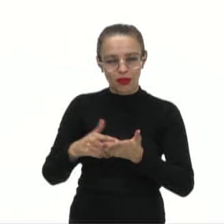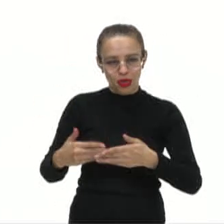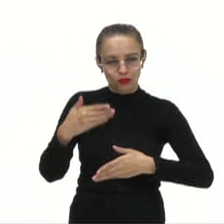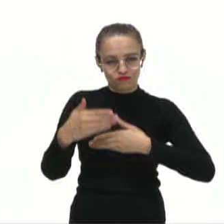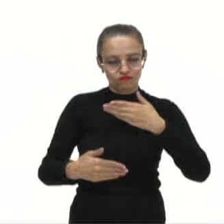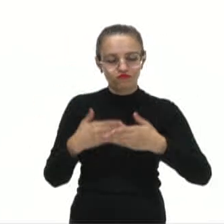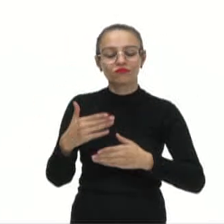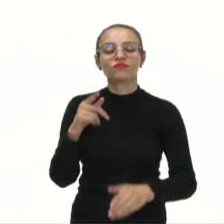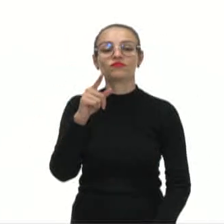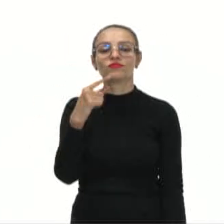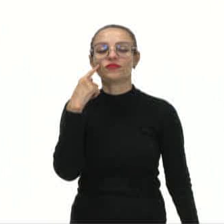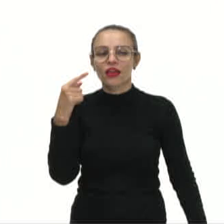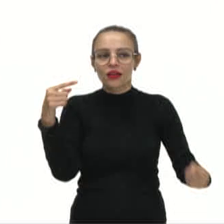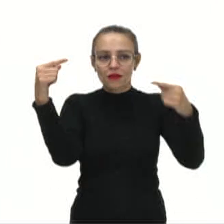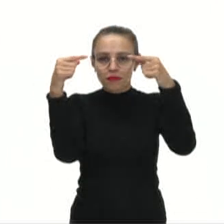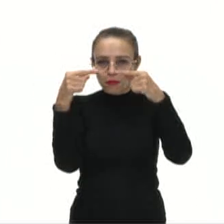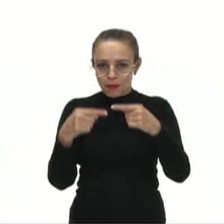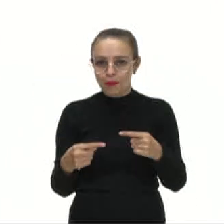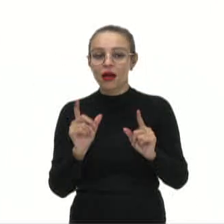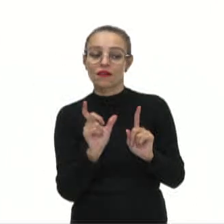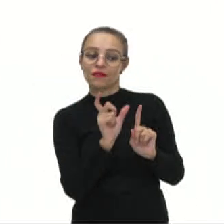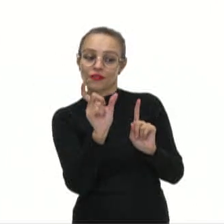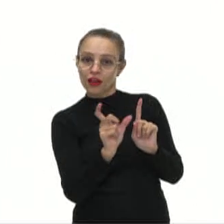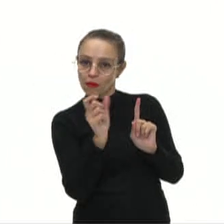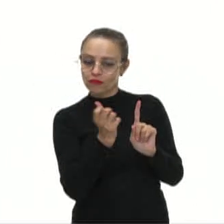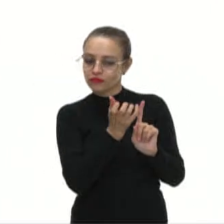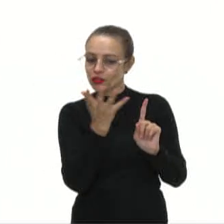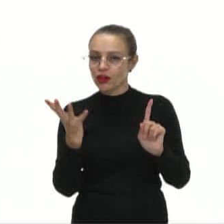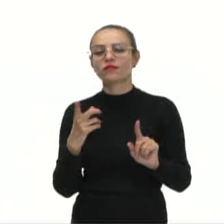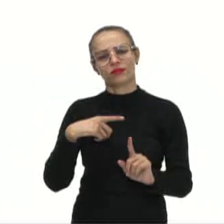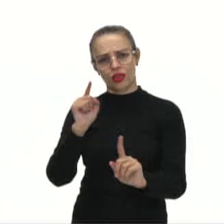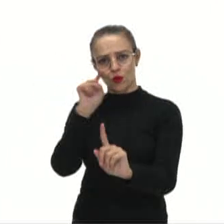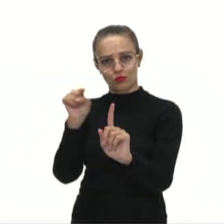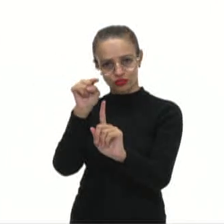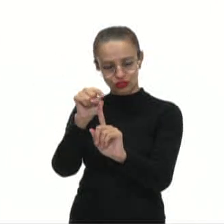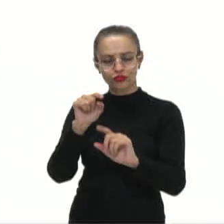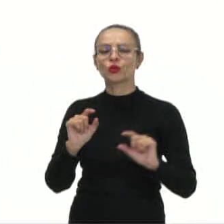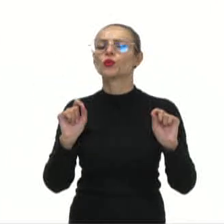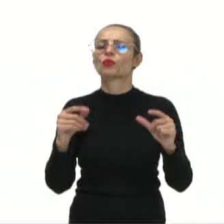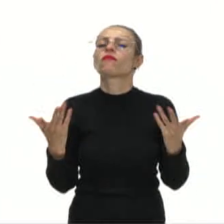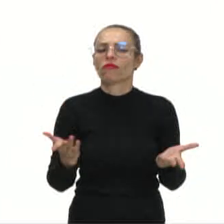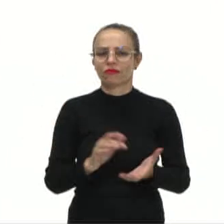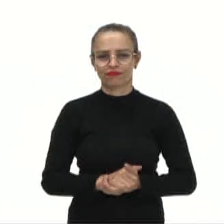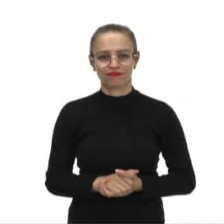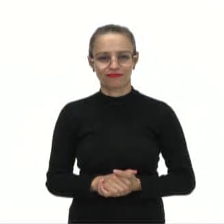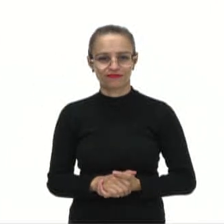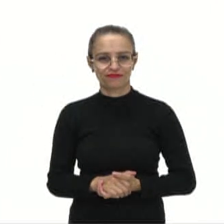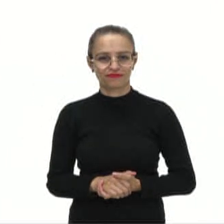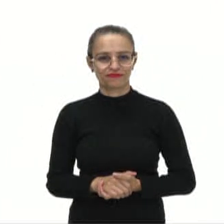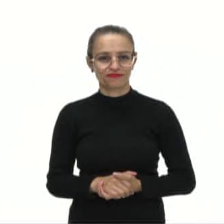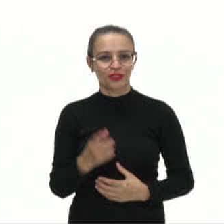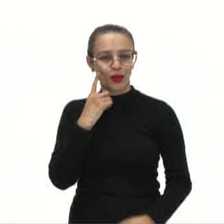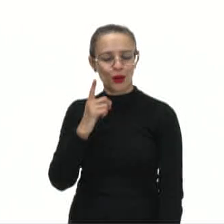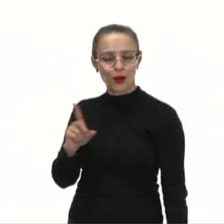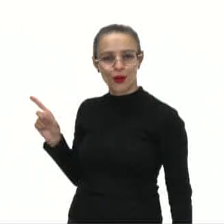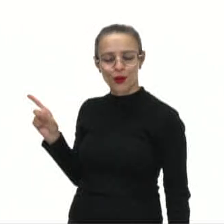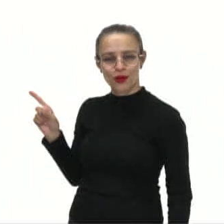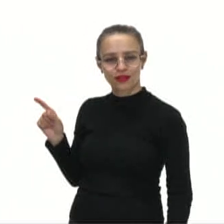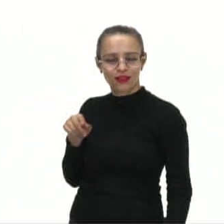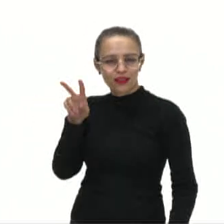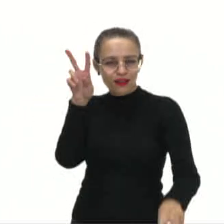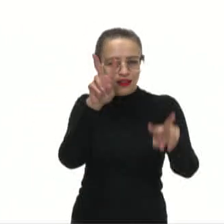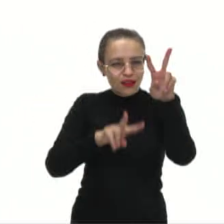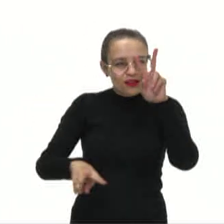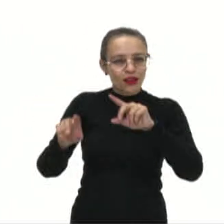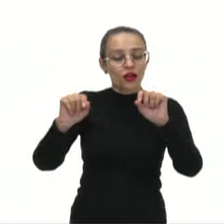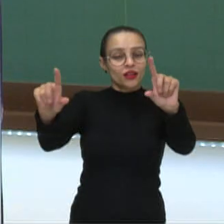A combinação dos elementos verbais e não verbais tem um objetivo aqui. Qual seria? Olhe bem o que está aqui